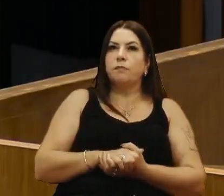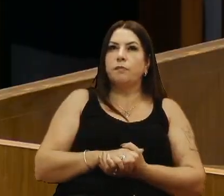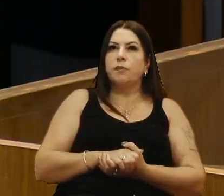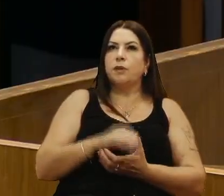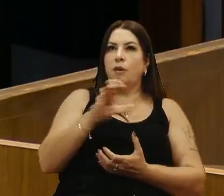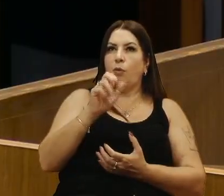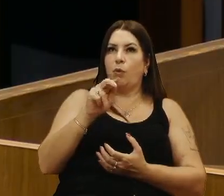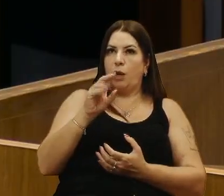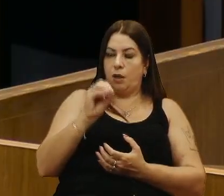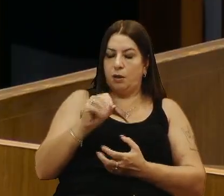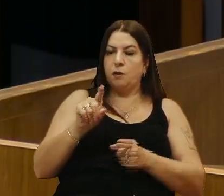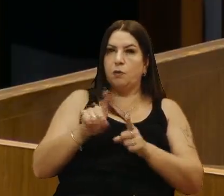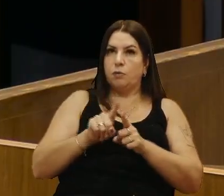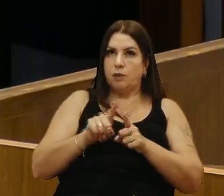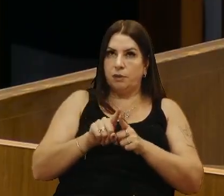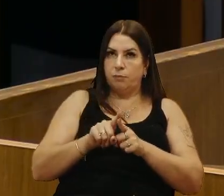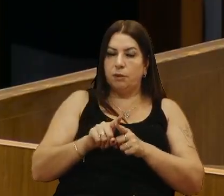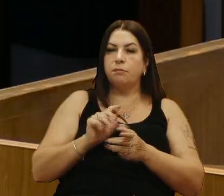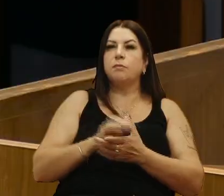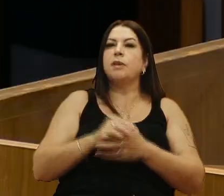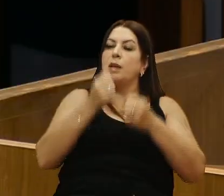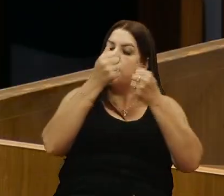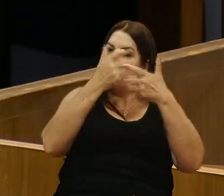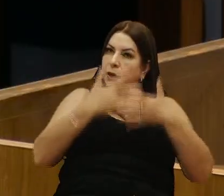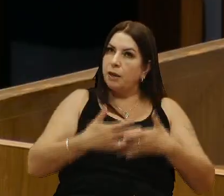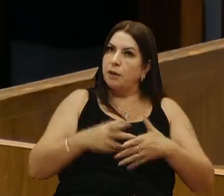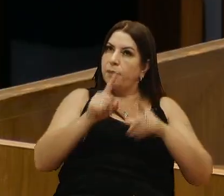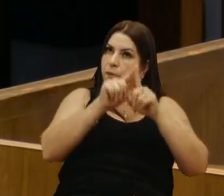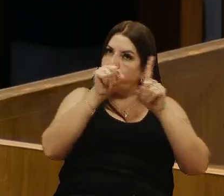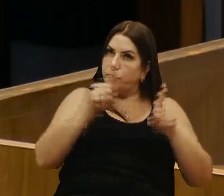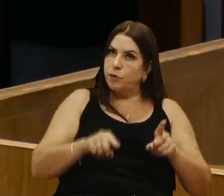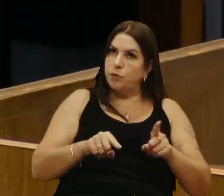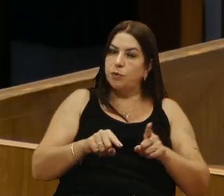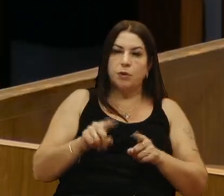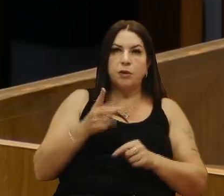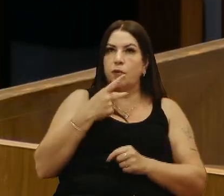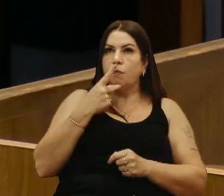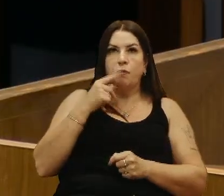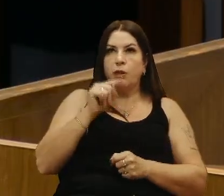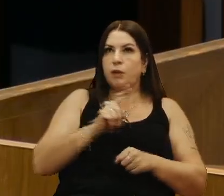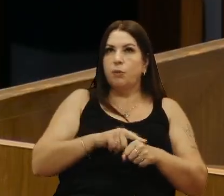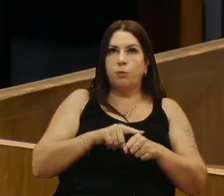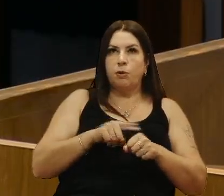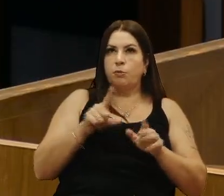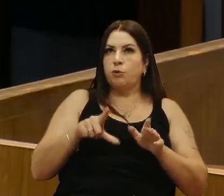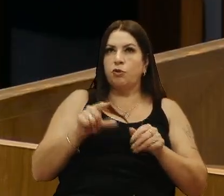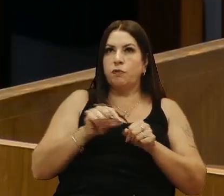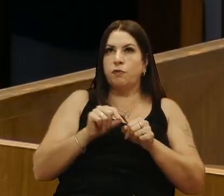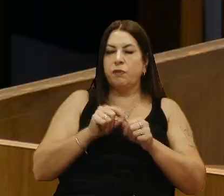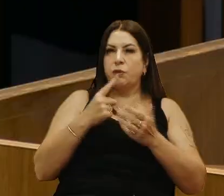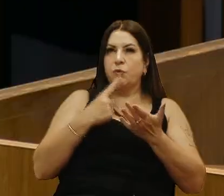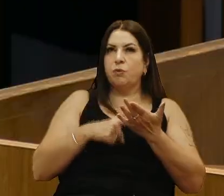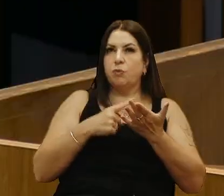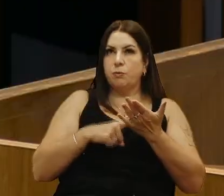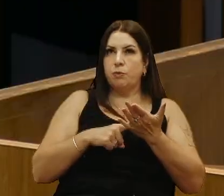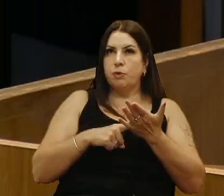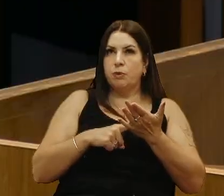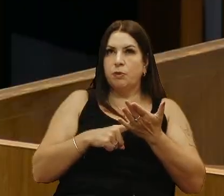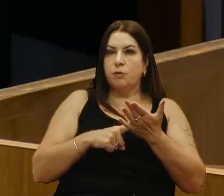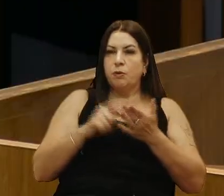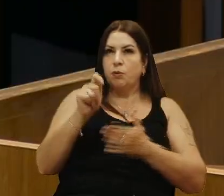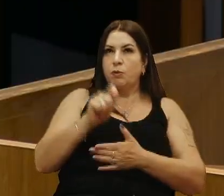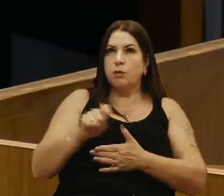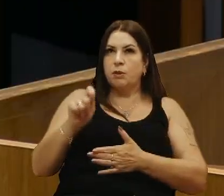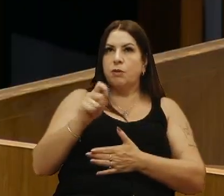cargo também, e expliquei para os servidores, e não falei naquele momento porque tinha feito uma combinação com a associação que eu não